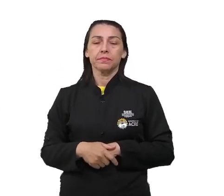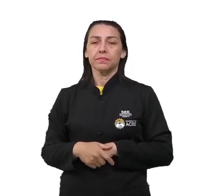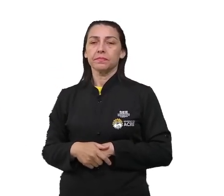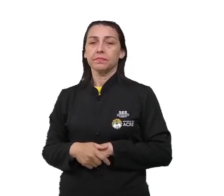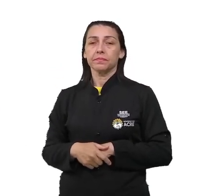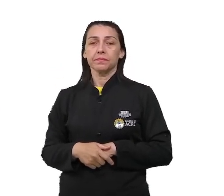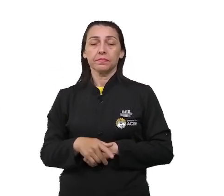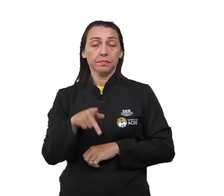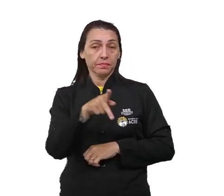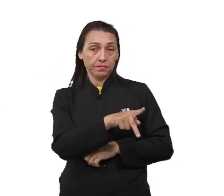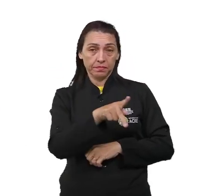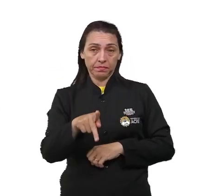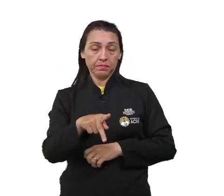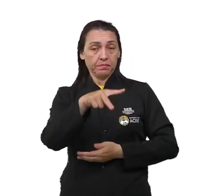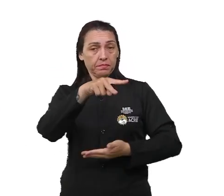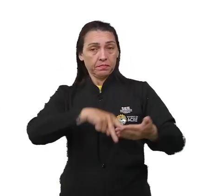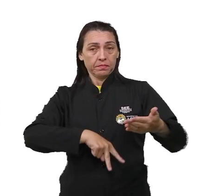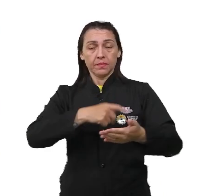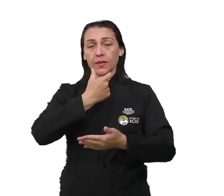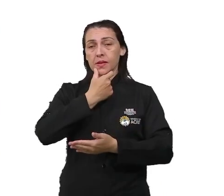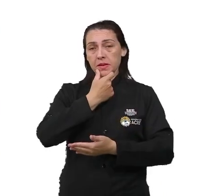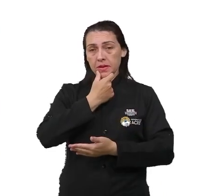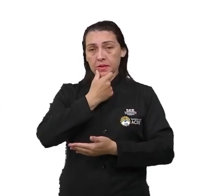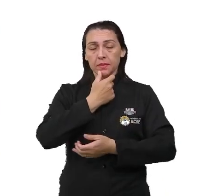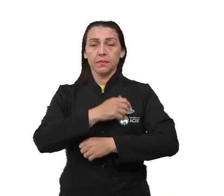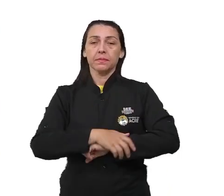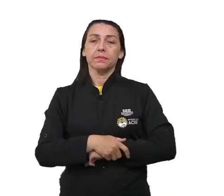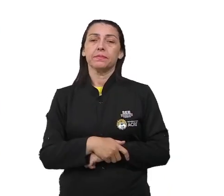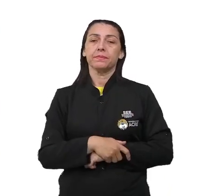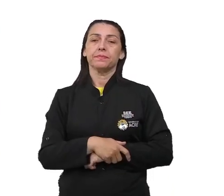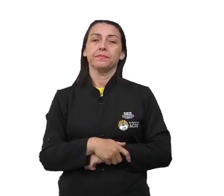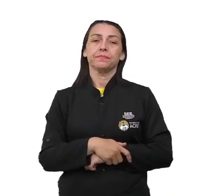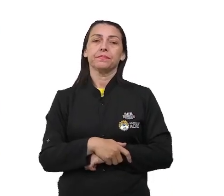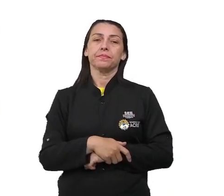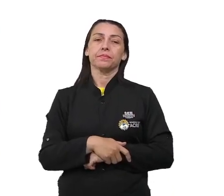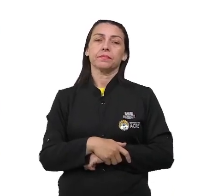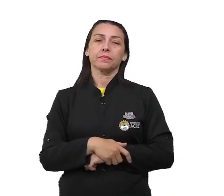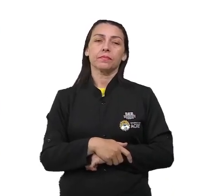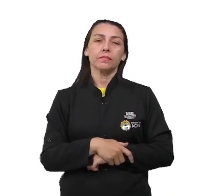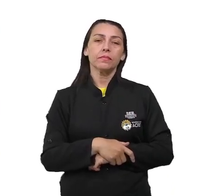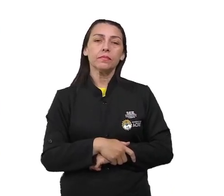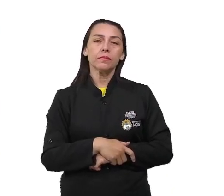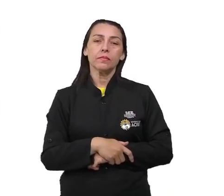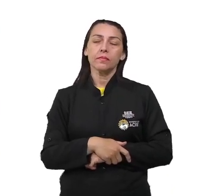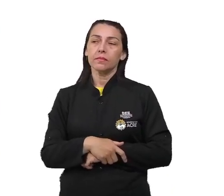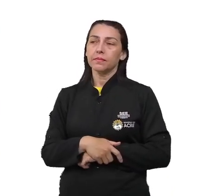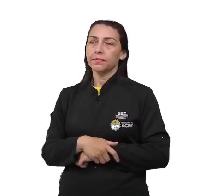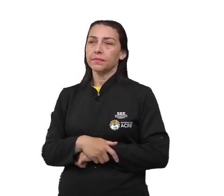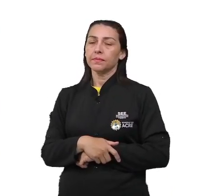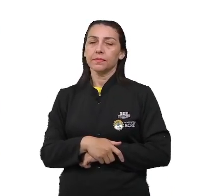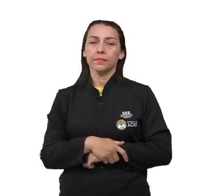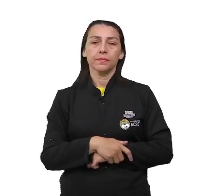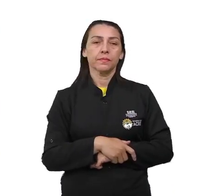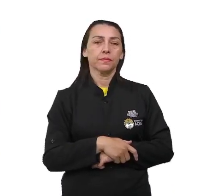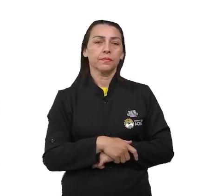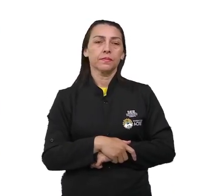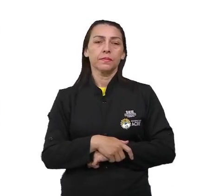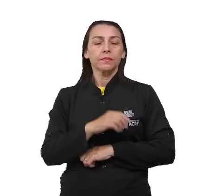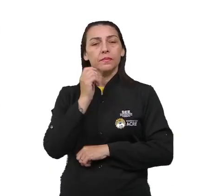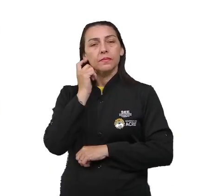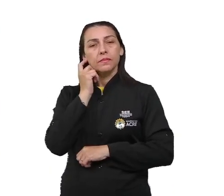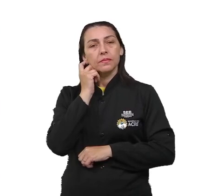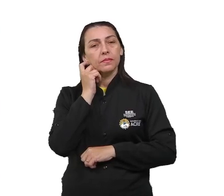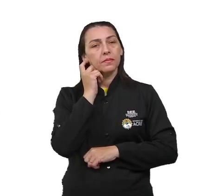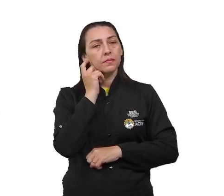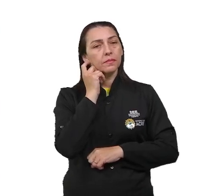Soccer is played on a rectangular grassy field with a goal on each side. The objective of the